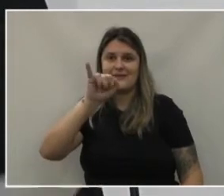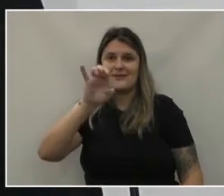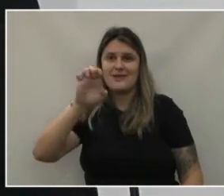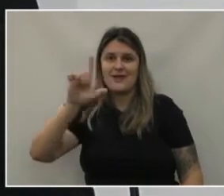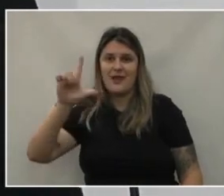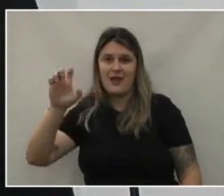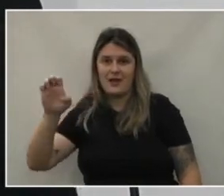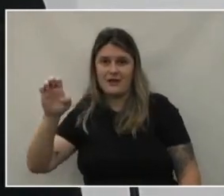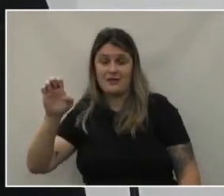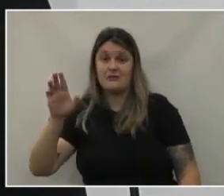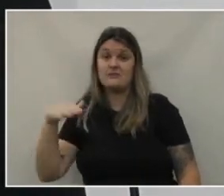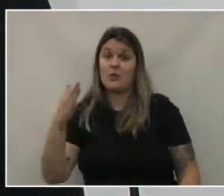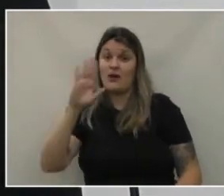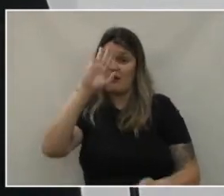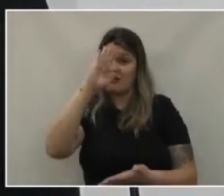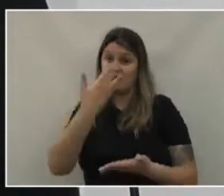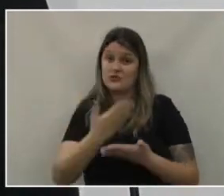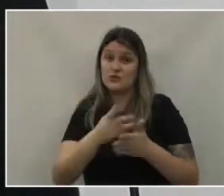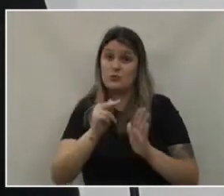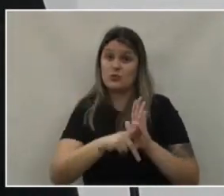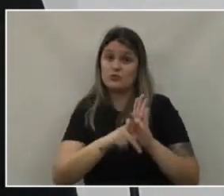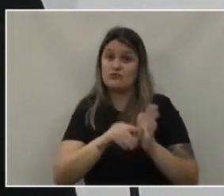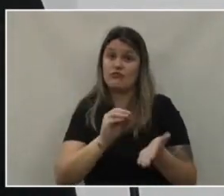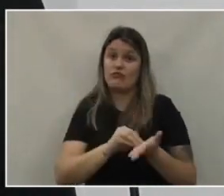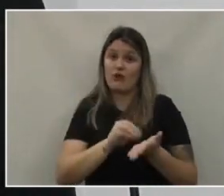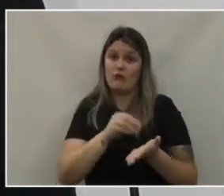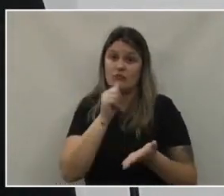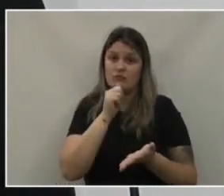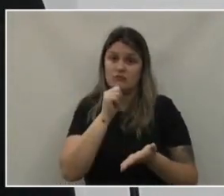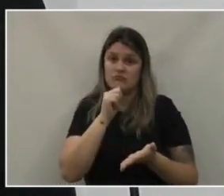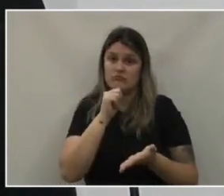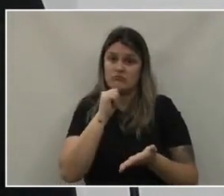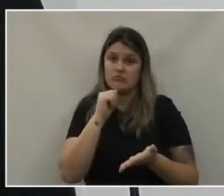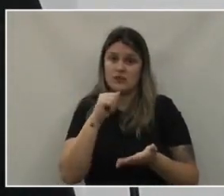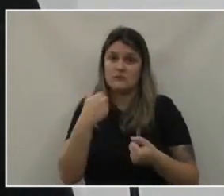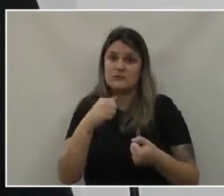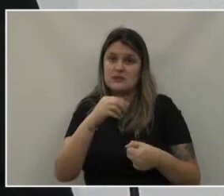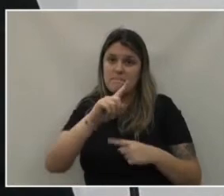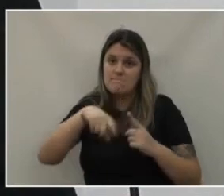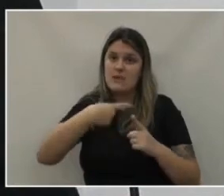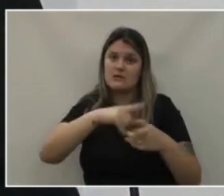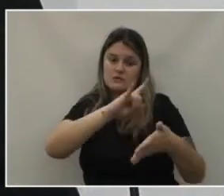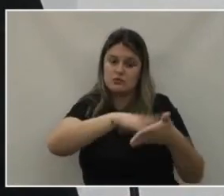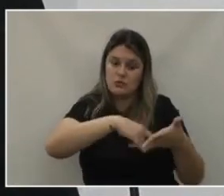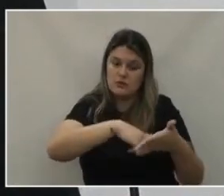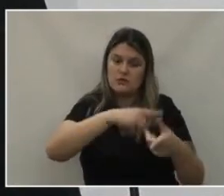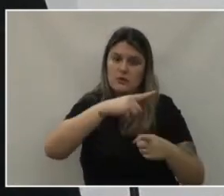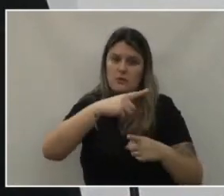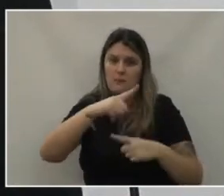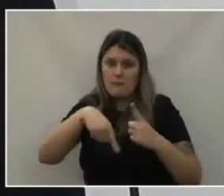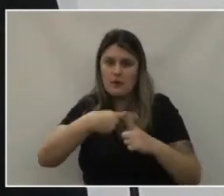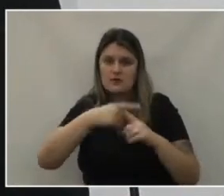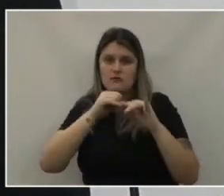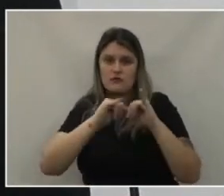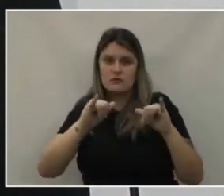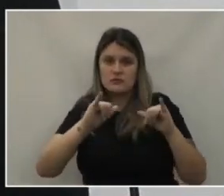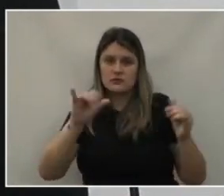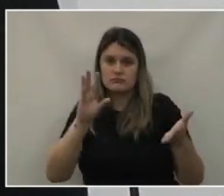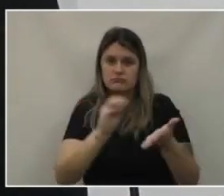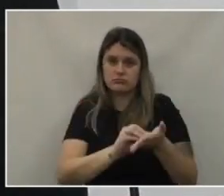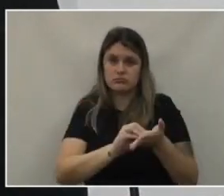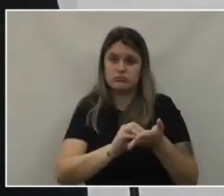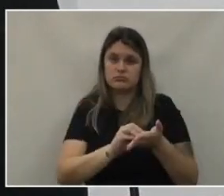Então, eu acredito que esse projeto nós temos que verificar bem melhor. Acredito que,